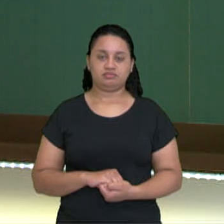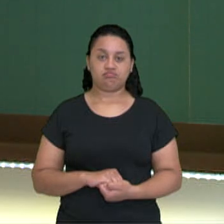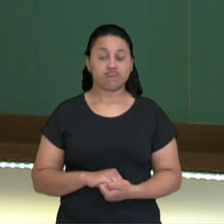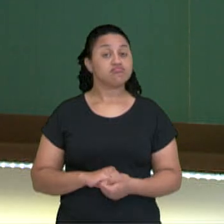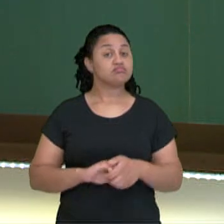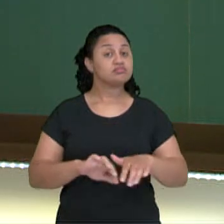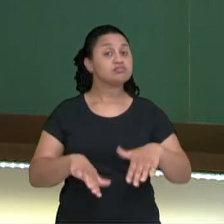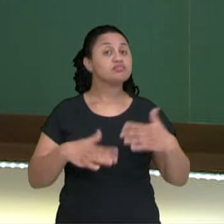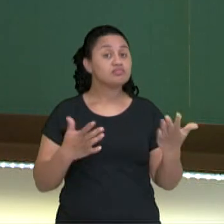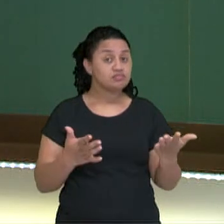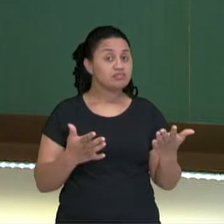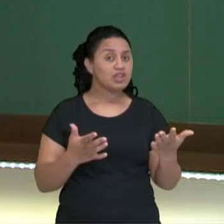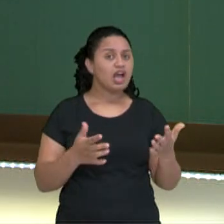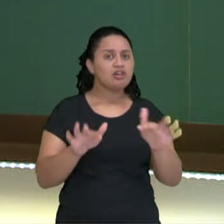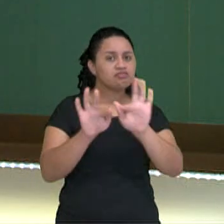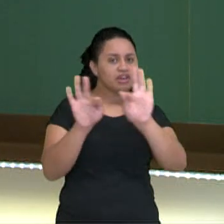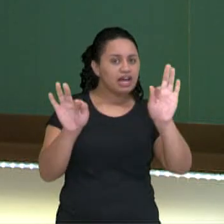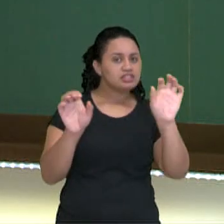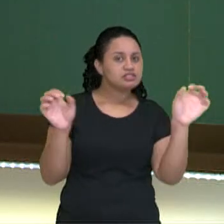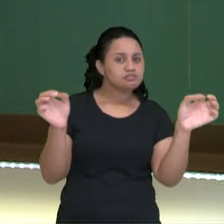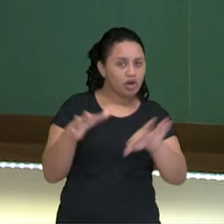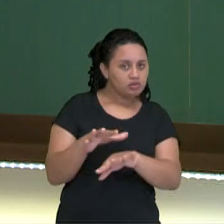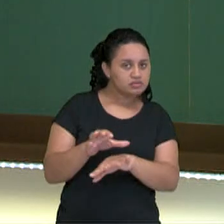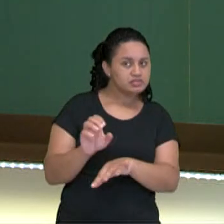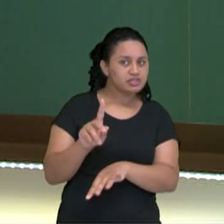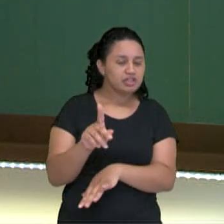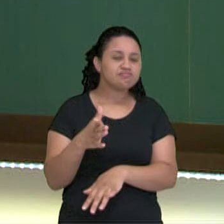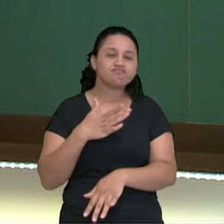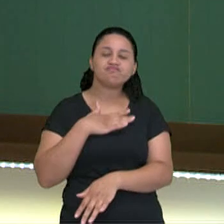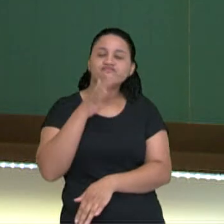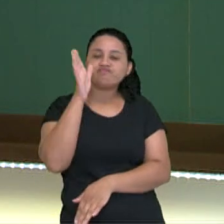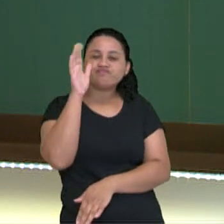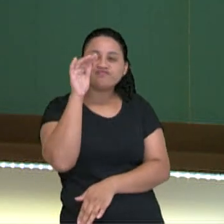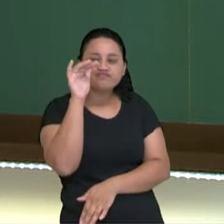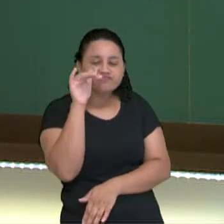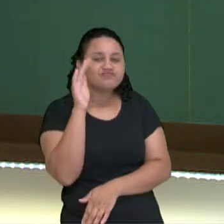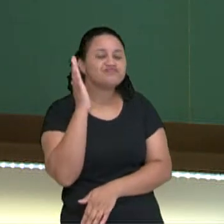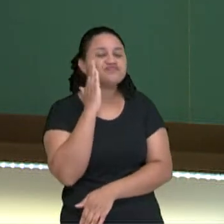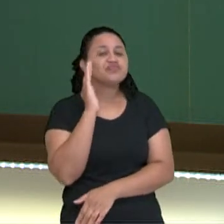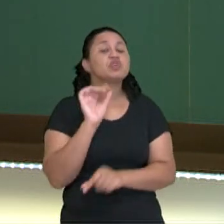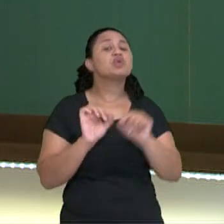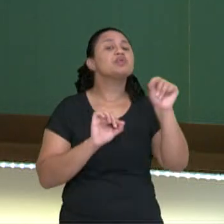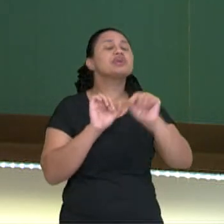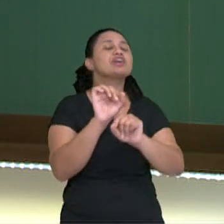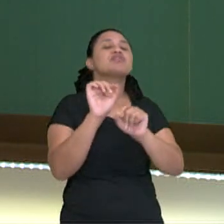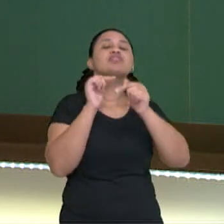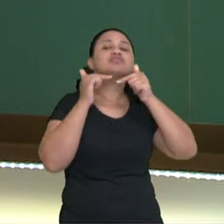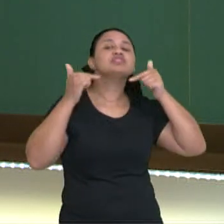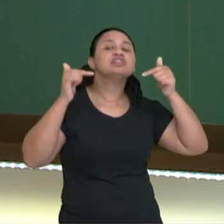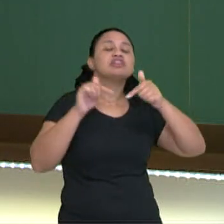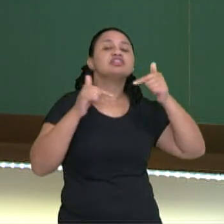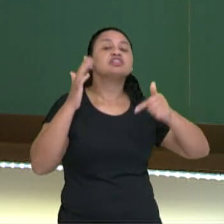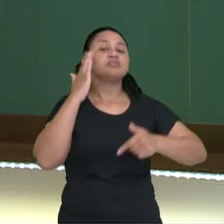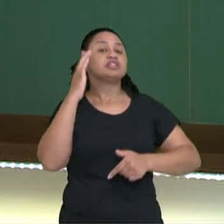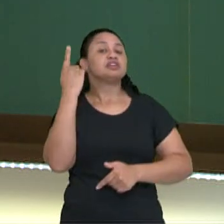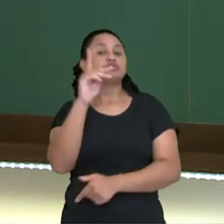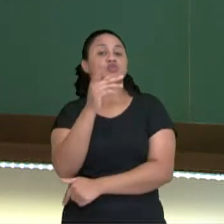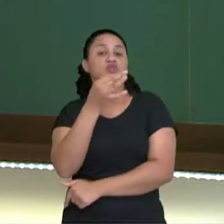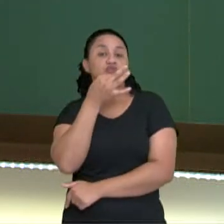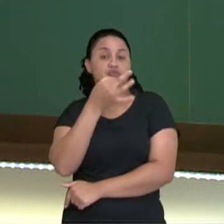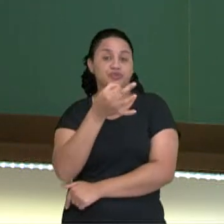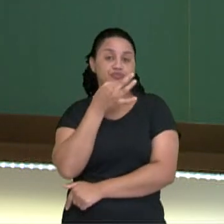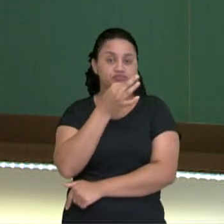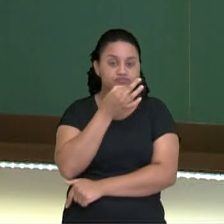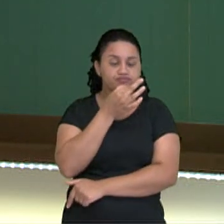E aí, a sua frase ficou pronta? Fiquei curiosa para saber o que te faz rir e para ver a sua opinião a respeito.